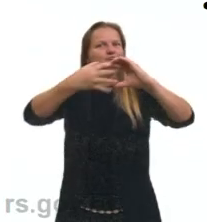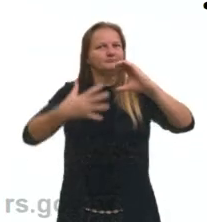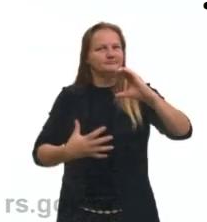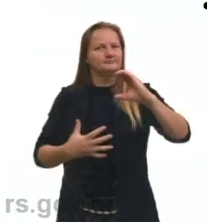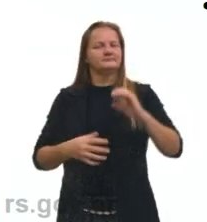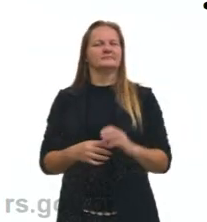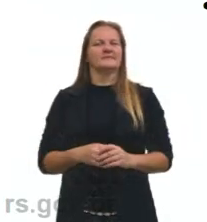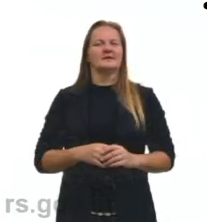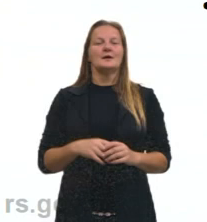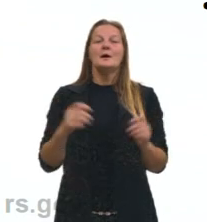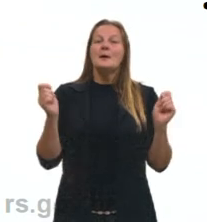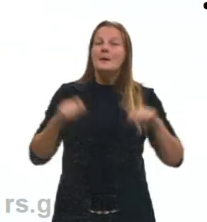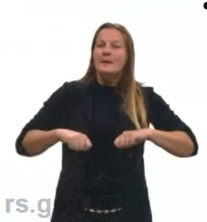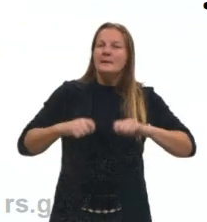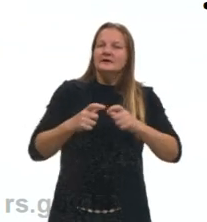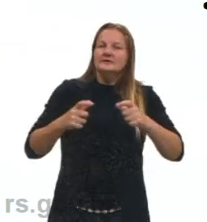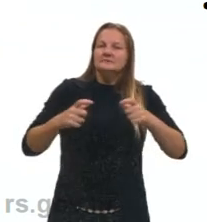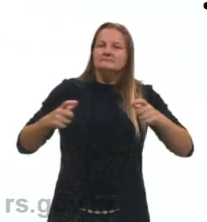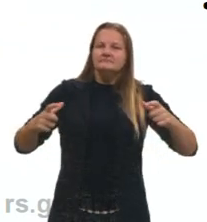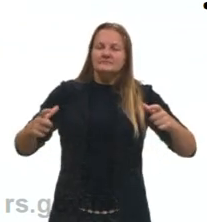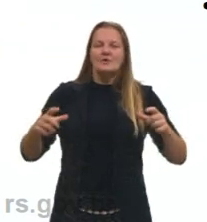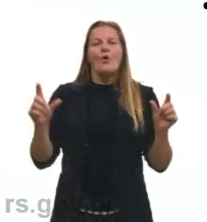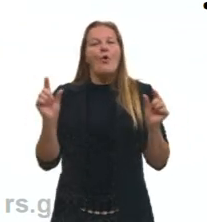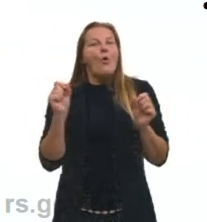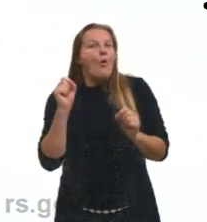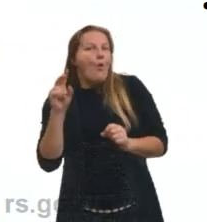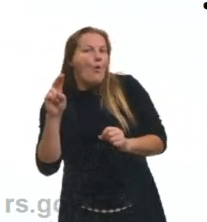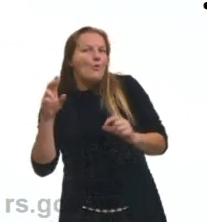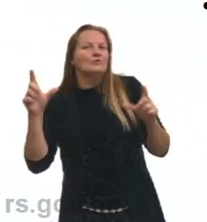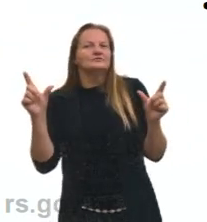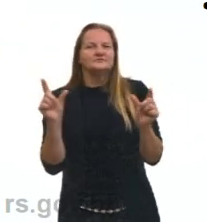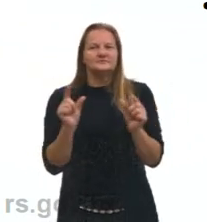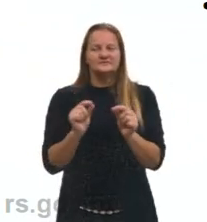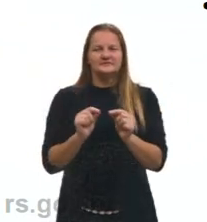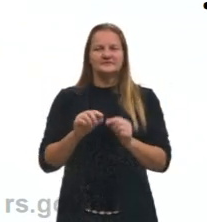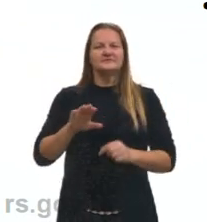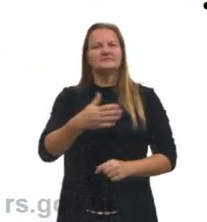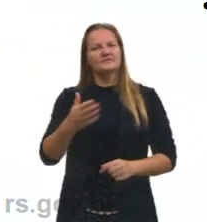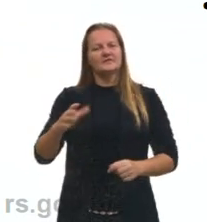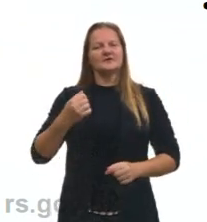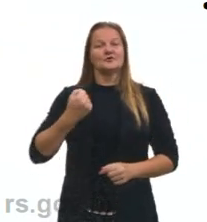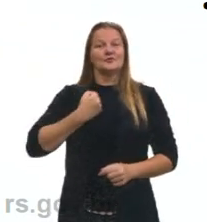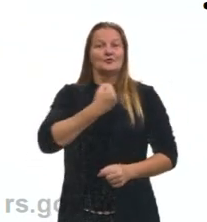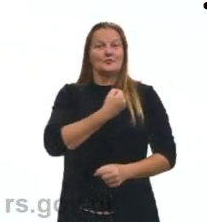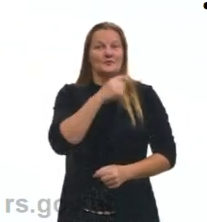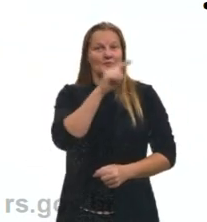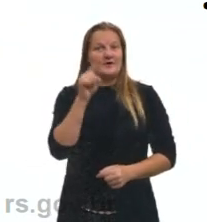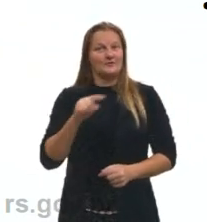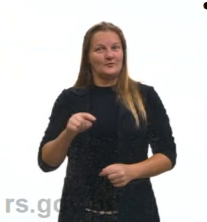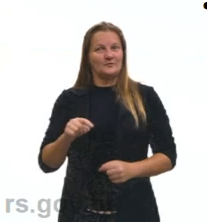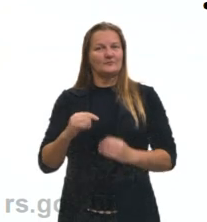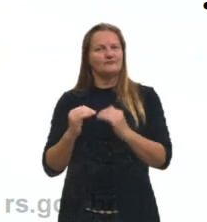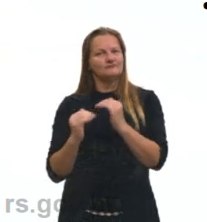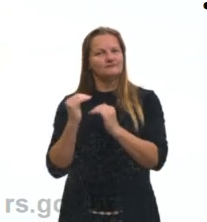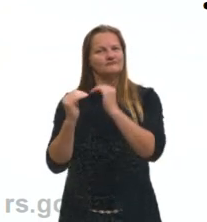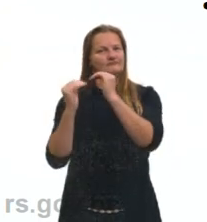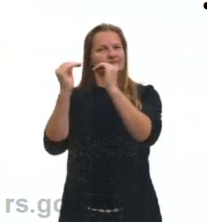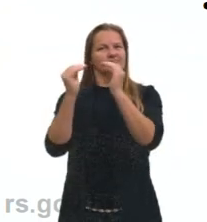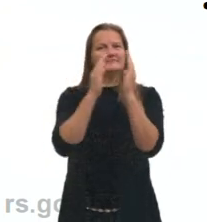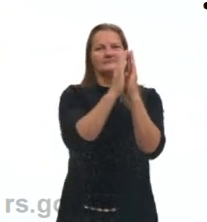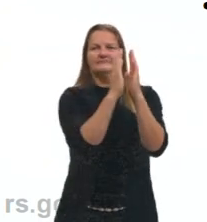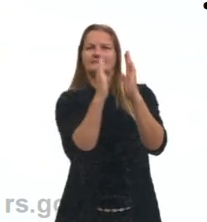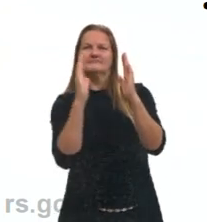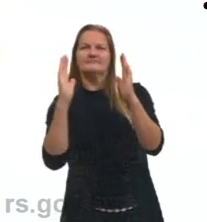que elas podem aumentar ou diminuir conforme o número atômico vai aumentando a ordem da tabela a